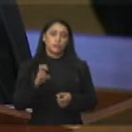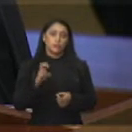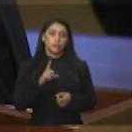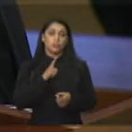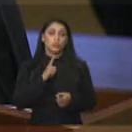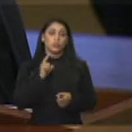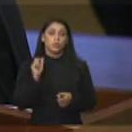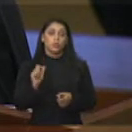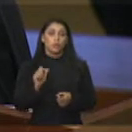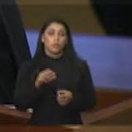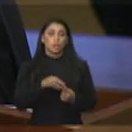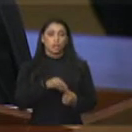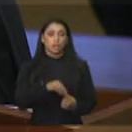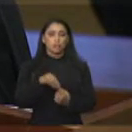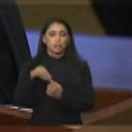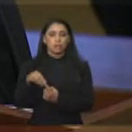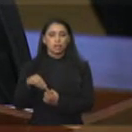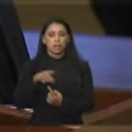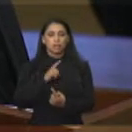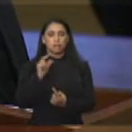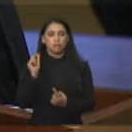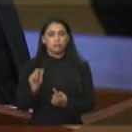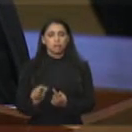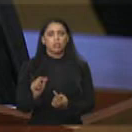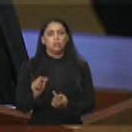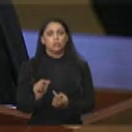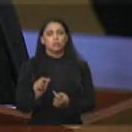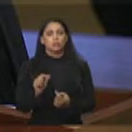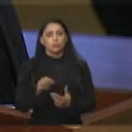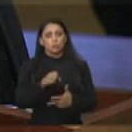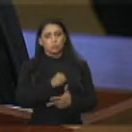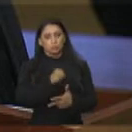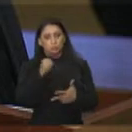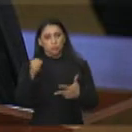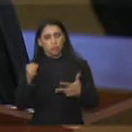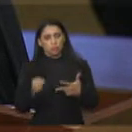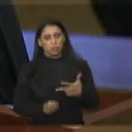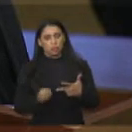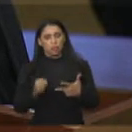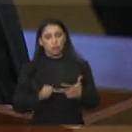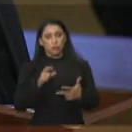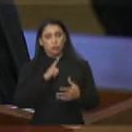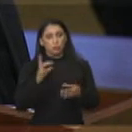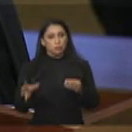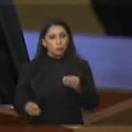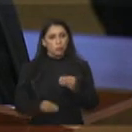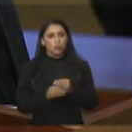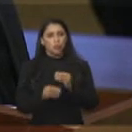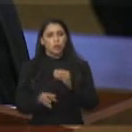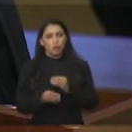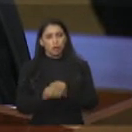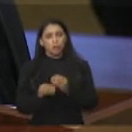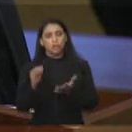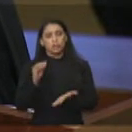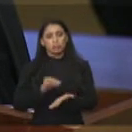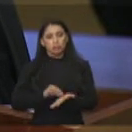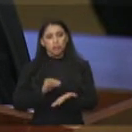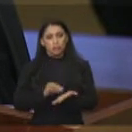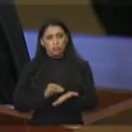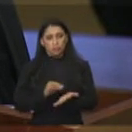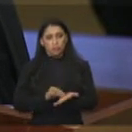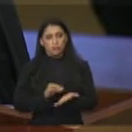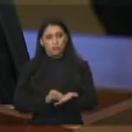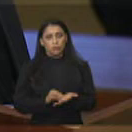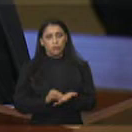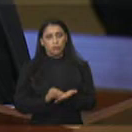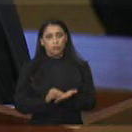de indicação precisa do ato do poder público, de inobservância do requisito de subsidiariedade e de ausência de